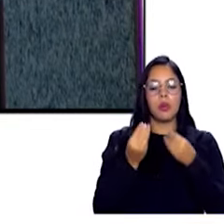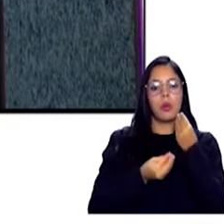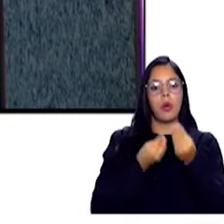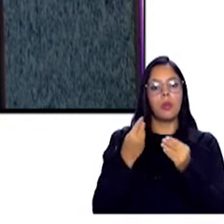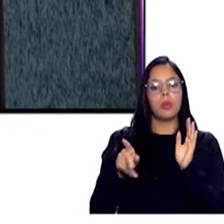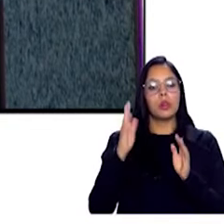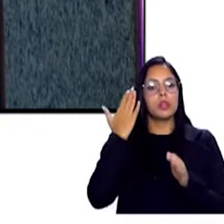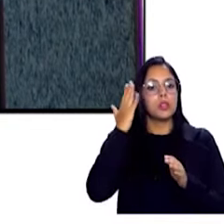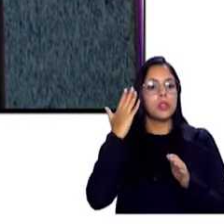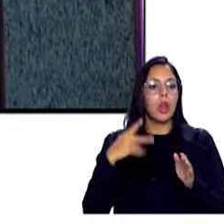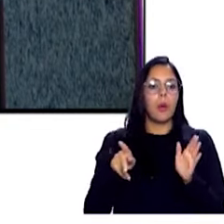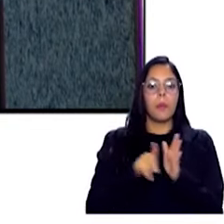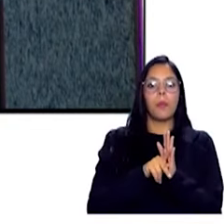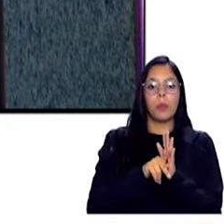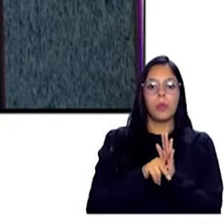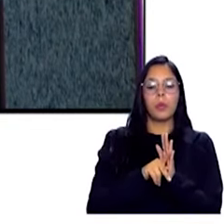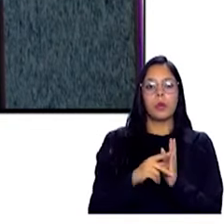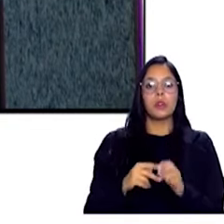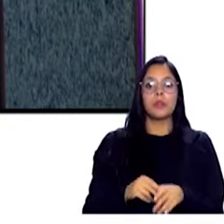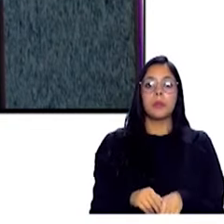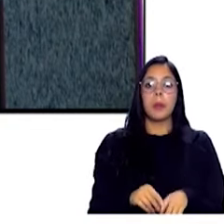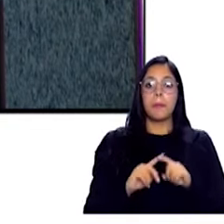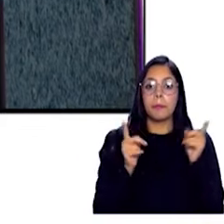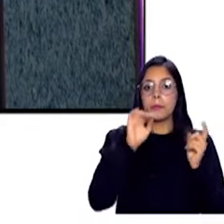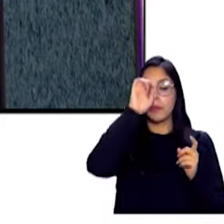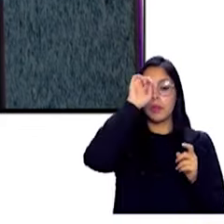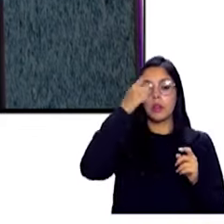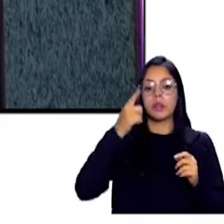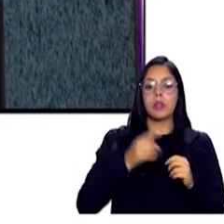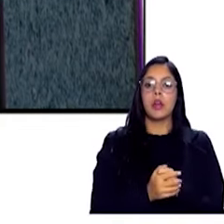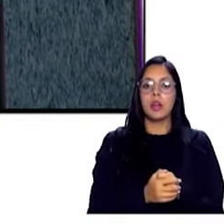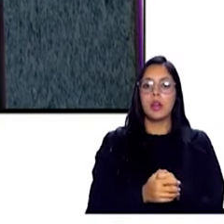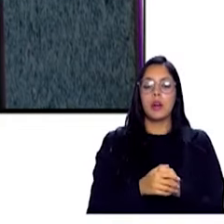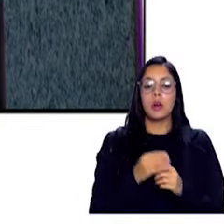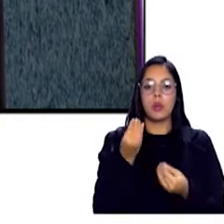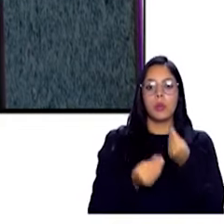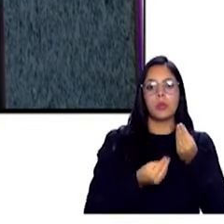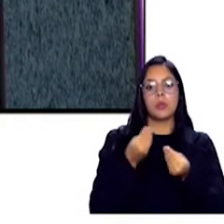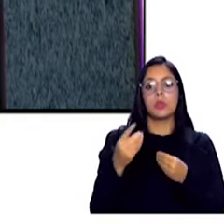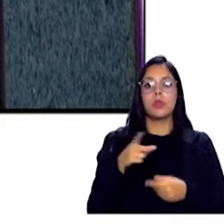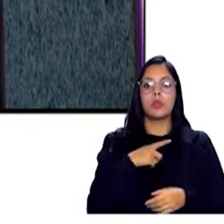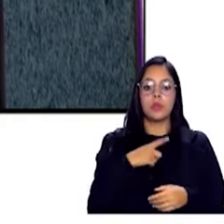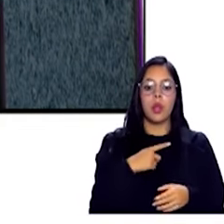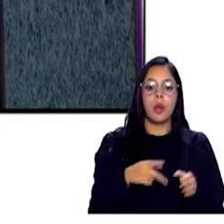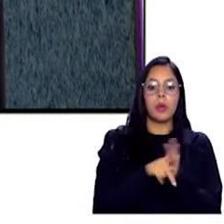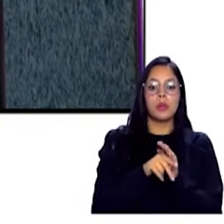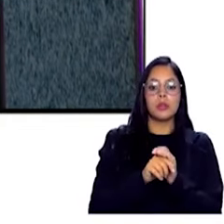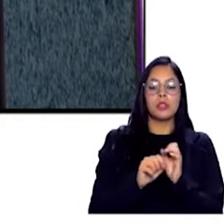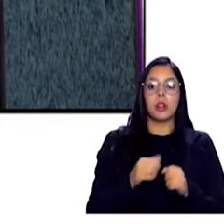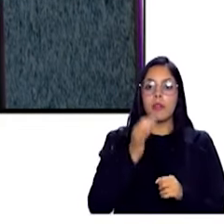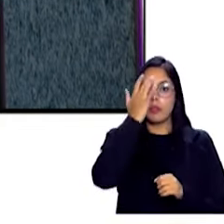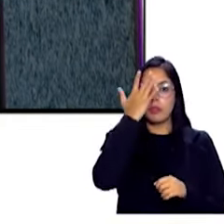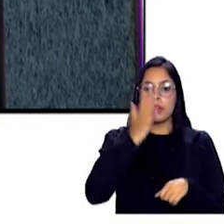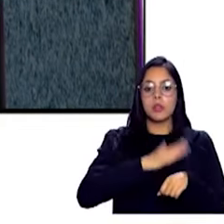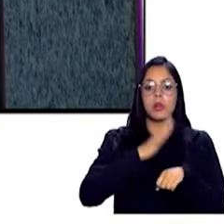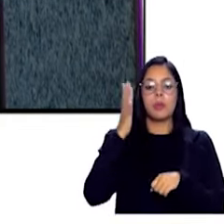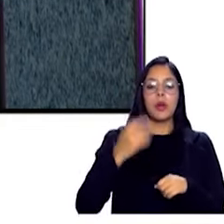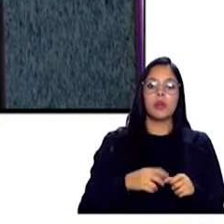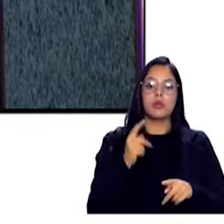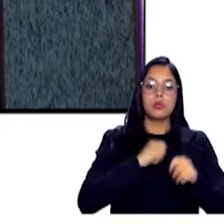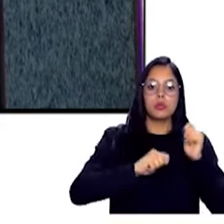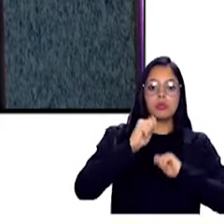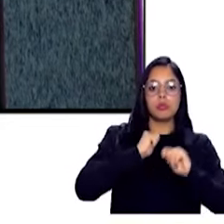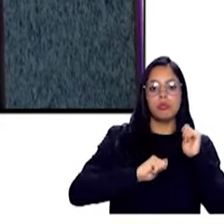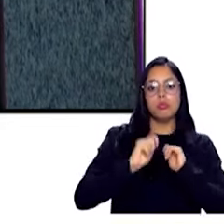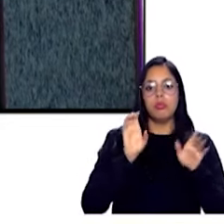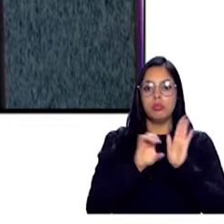conforme mas a ideia de interpretação conforme como critério que facilita o controle de constitucionalidade e